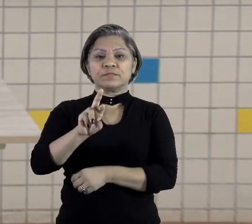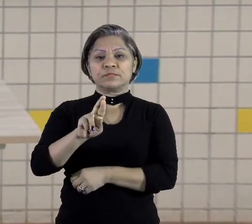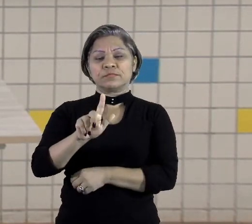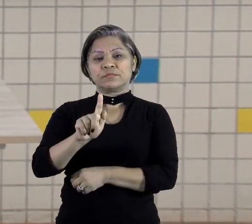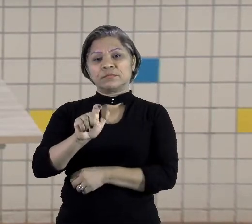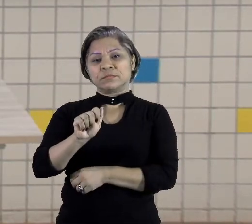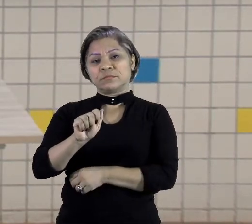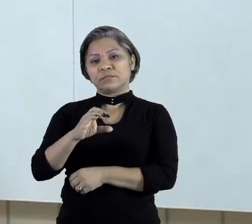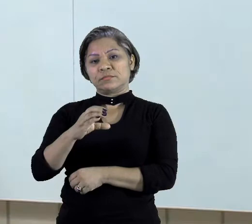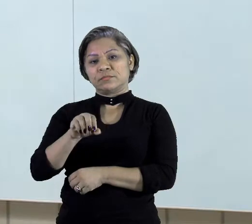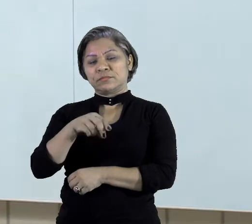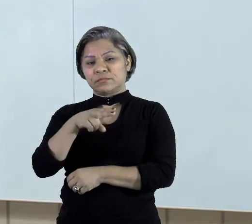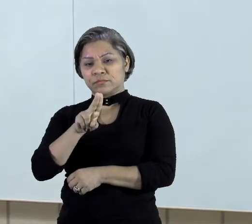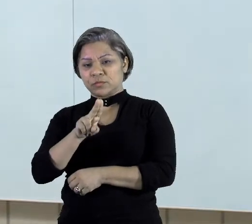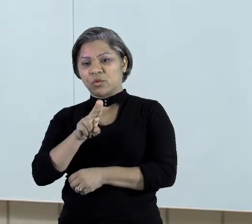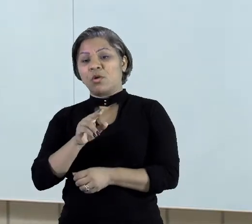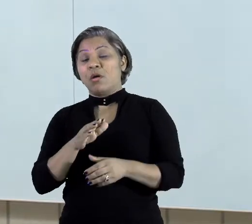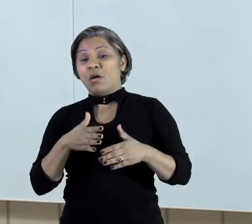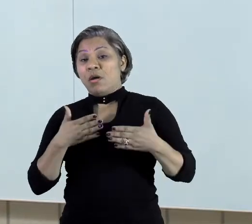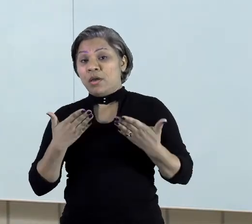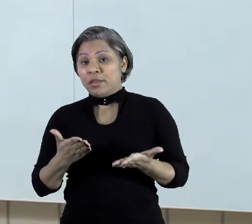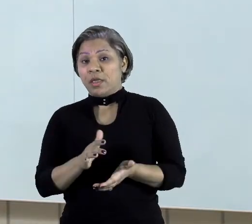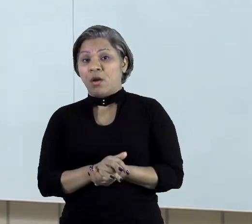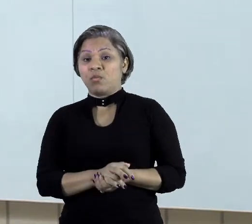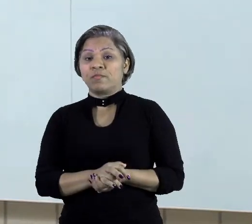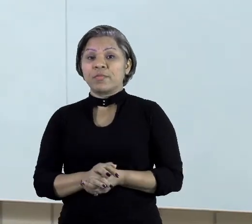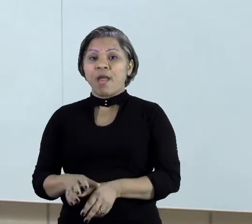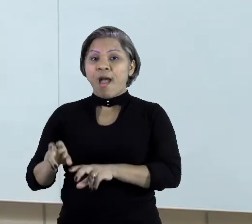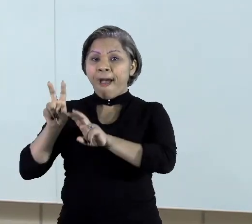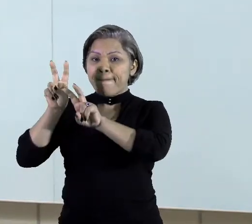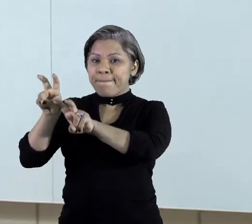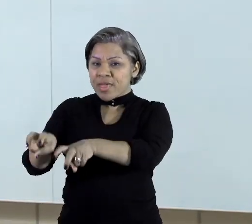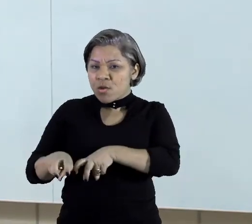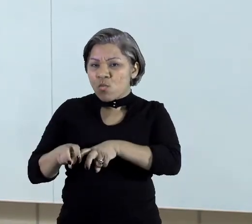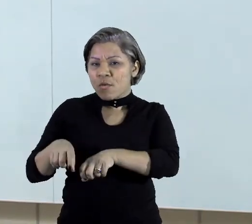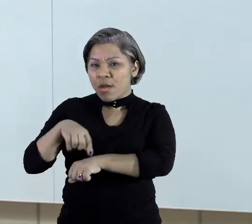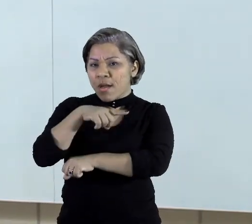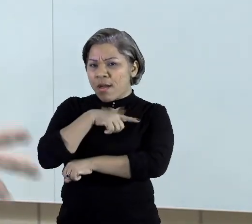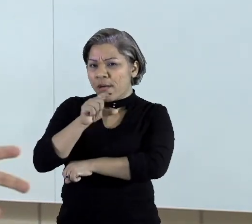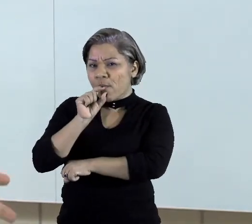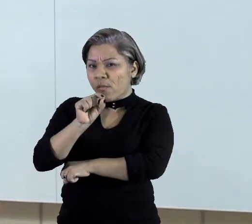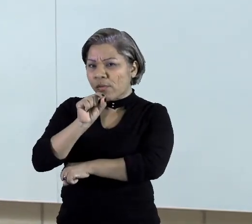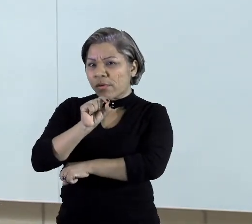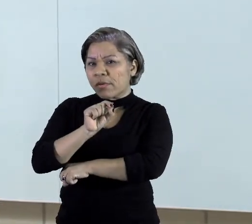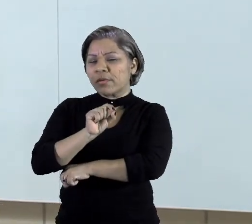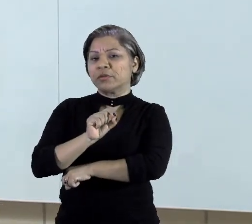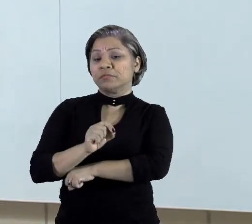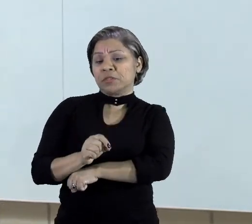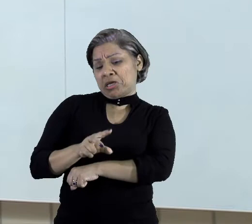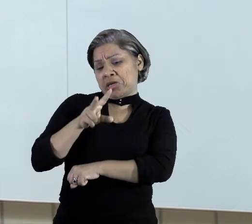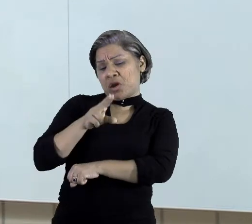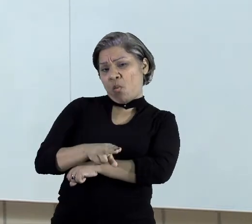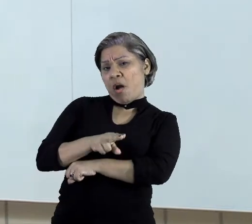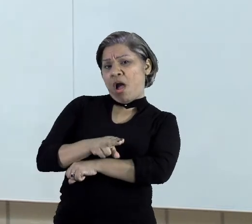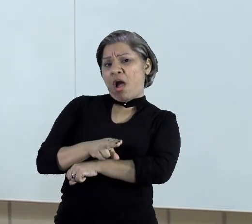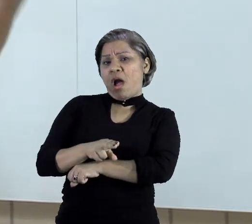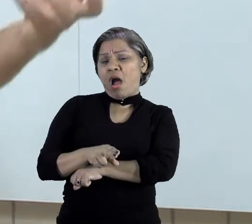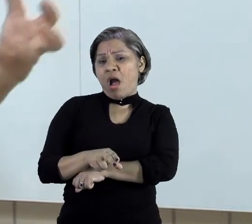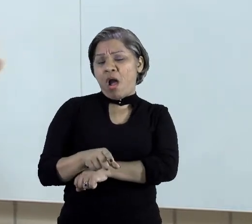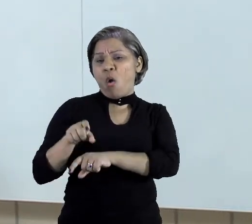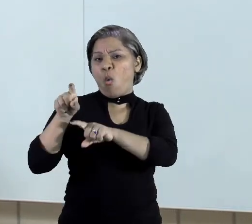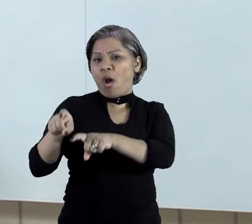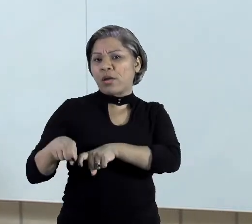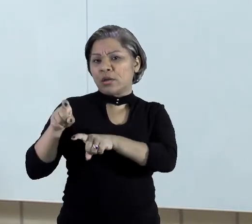Araguaçu. A pecuária, ela também existe, assim como a agricultura, existem tipos, né? Nós falamos